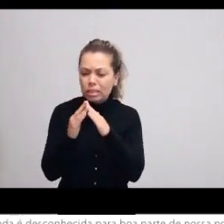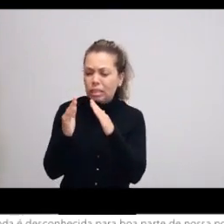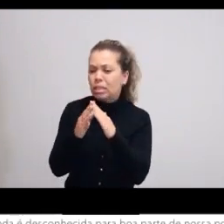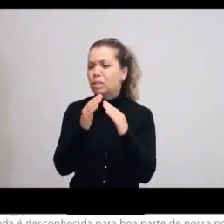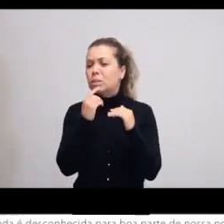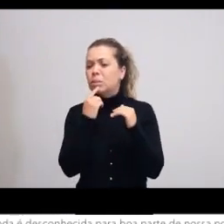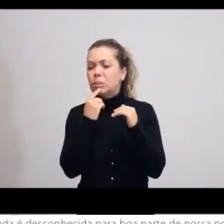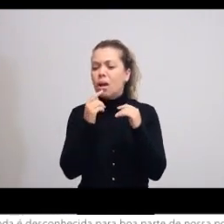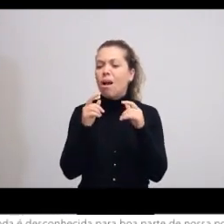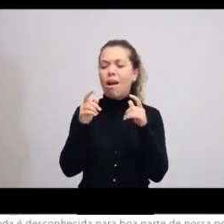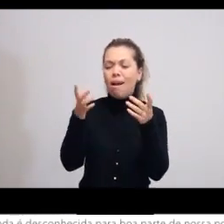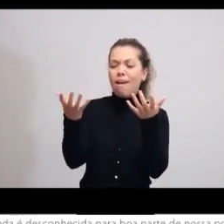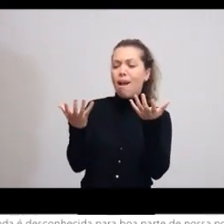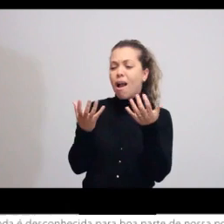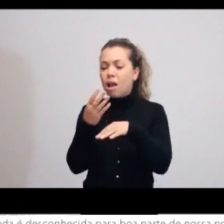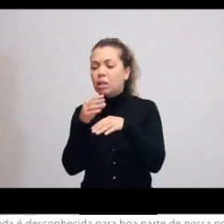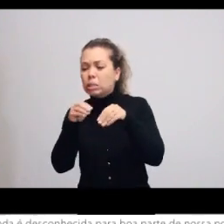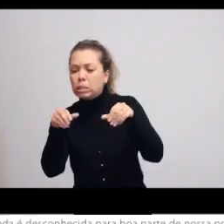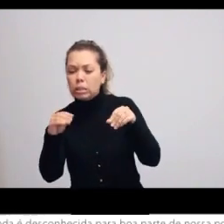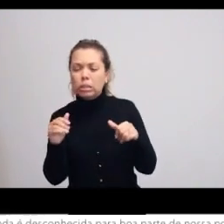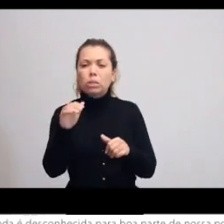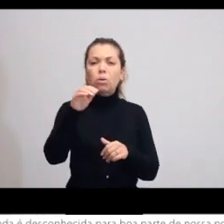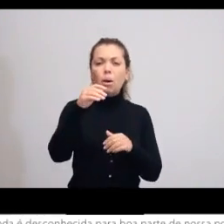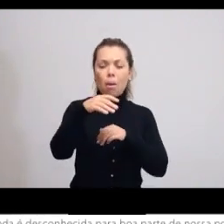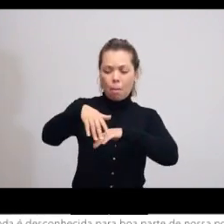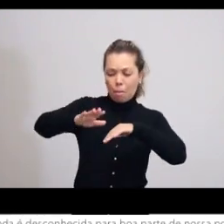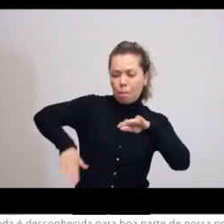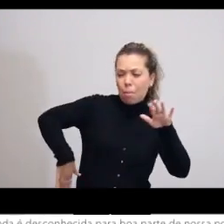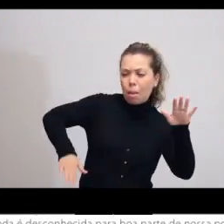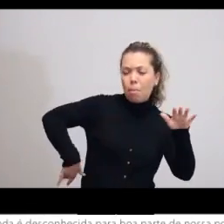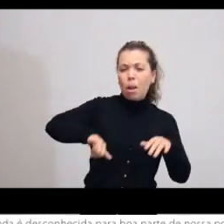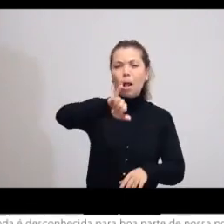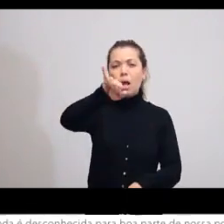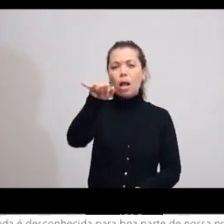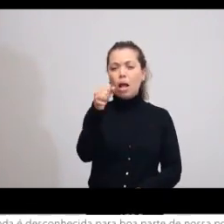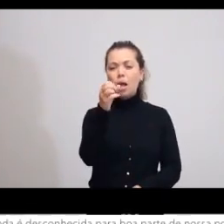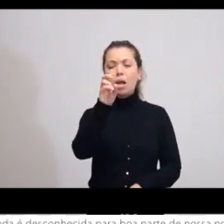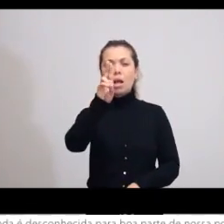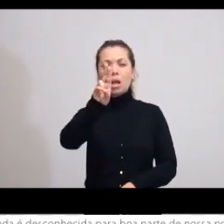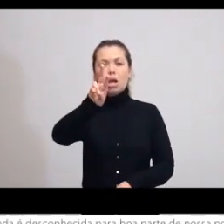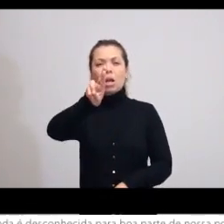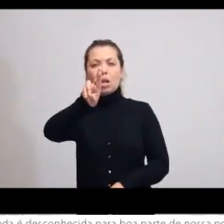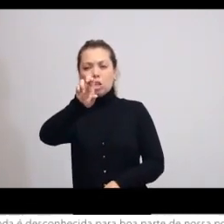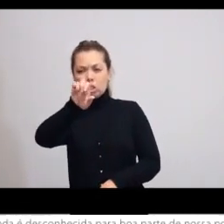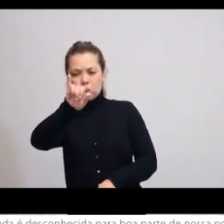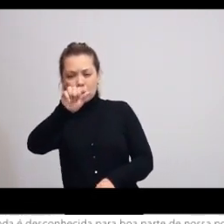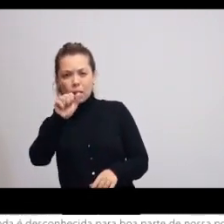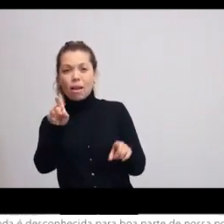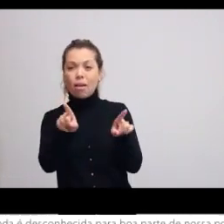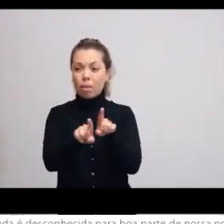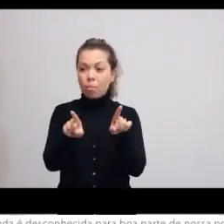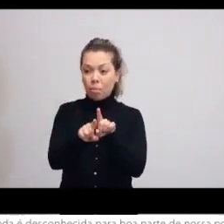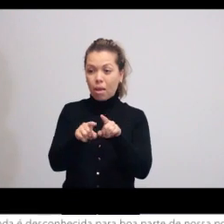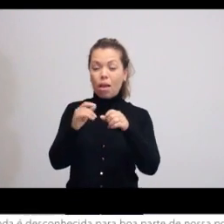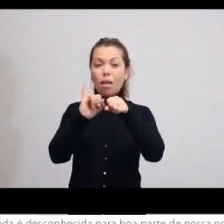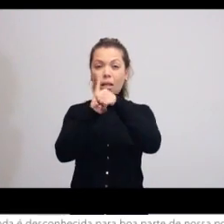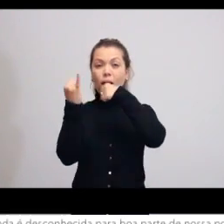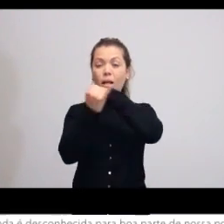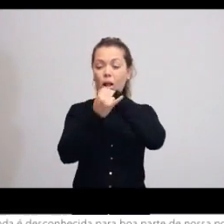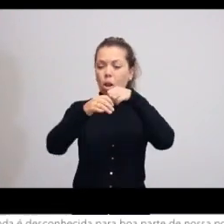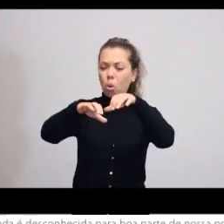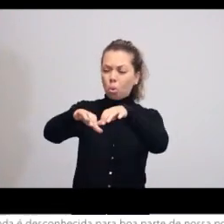caminhos percorridos pelo conhecido bacharel da Cananéia tiveram a mesma silhueta do presente. Os sons emitidos pela